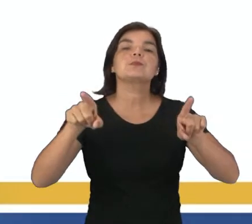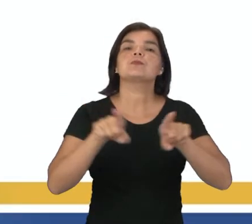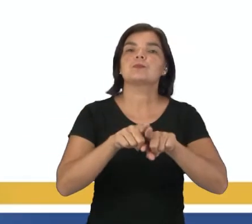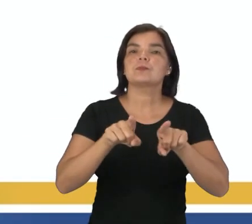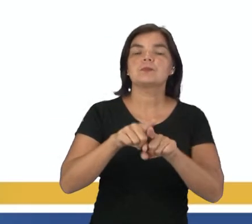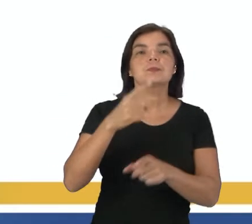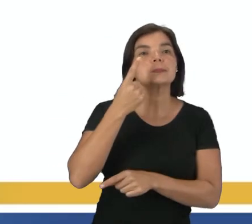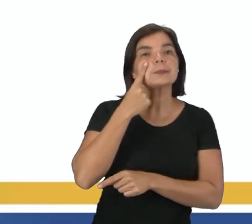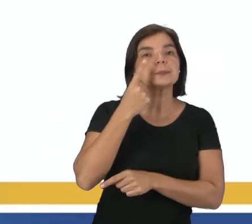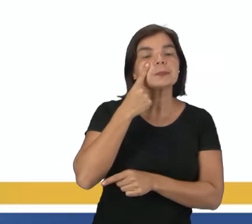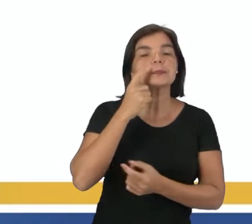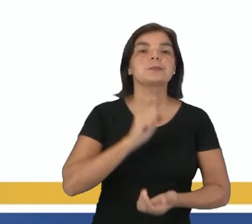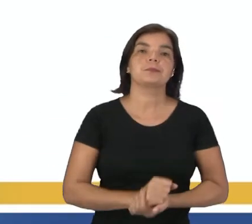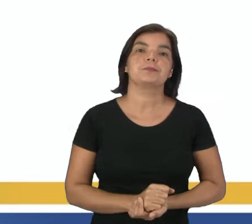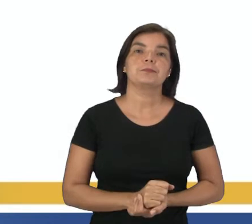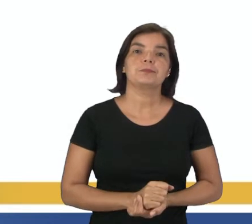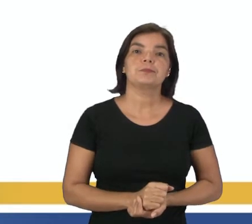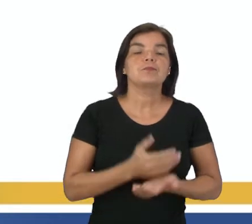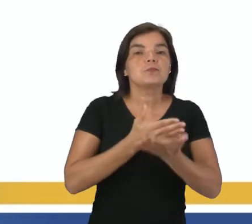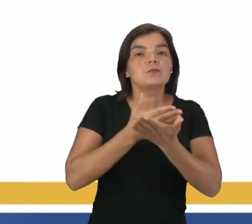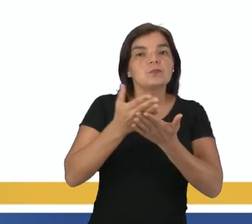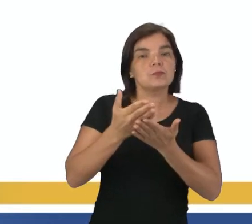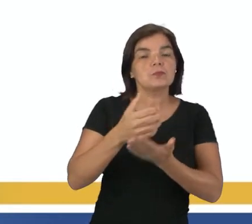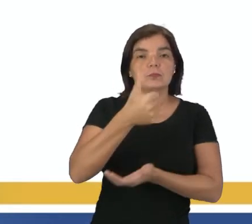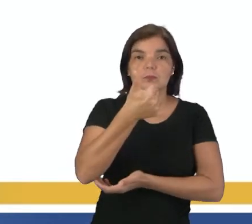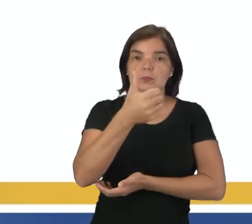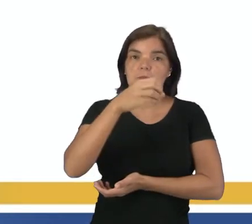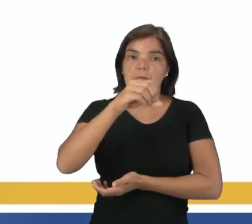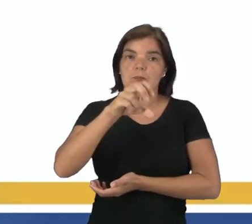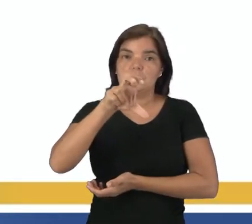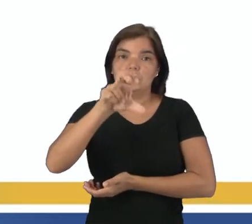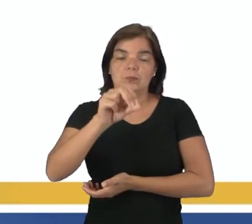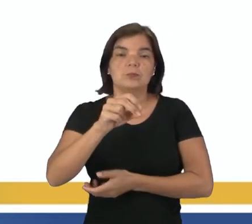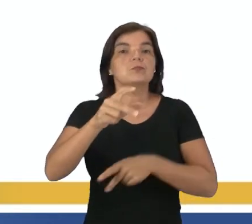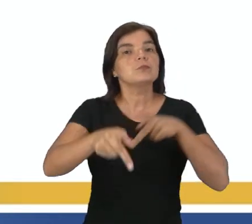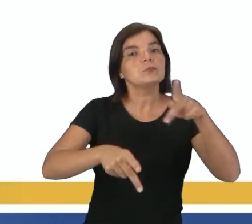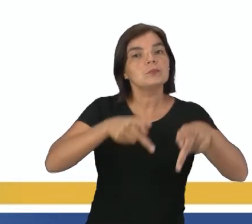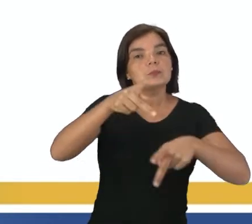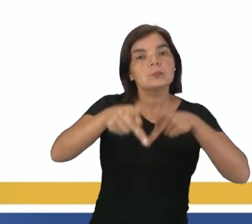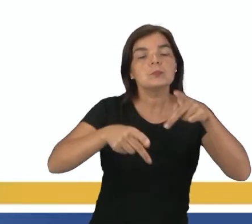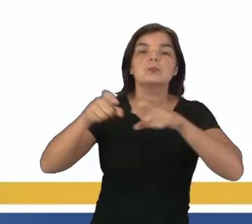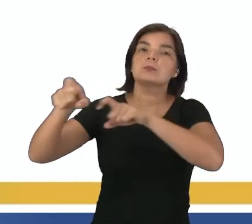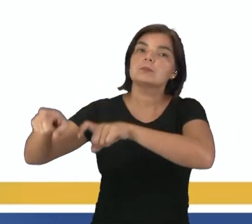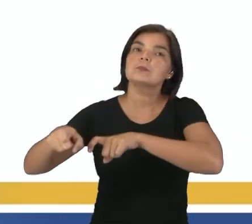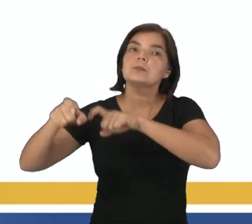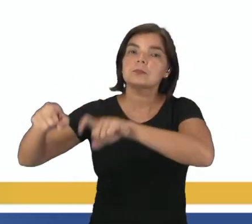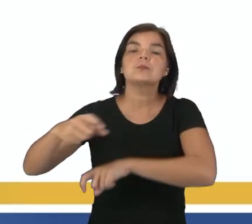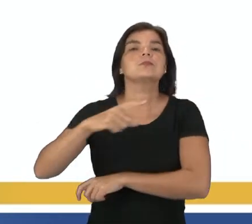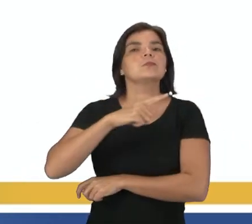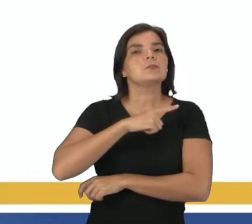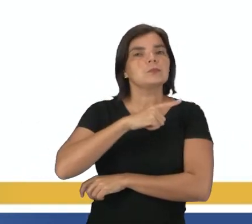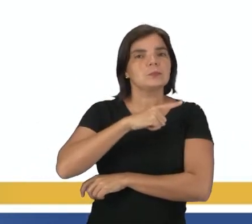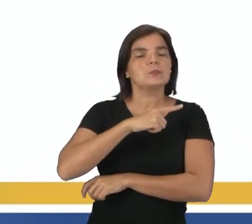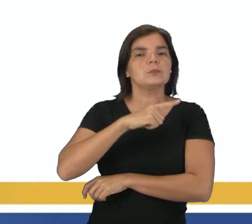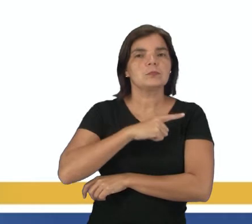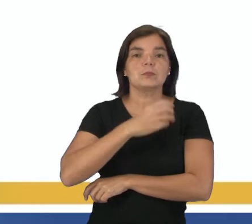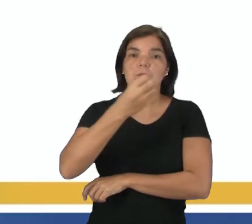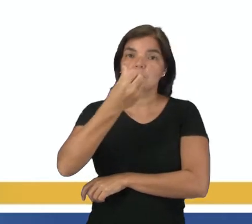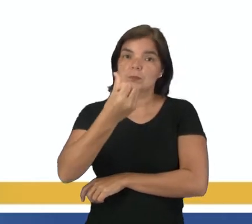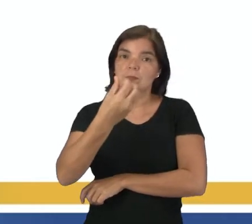tela, observe bem, que a princípio, em 1950, a população rural ela tinha